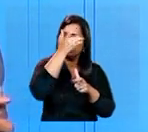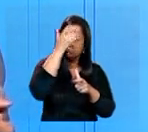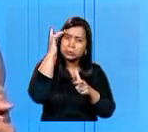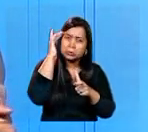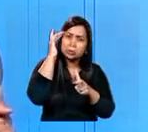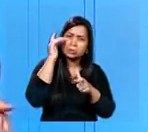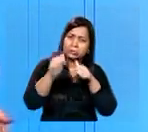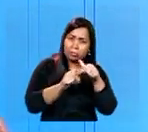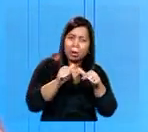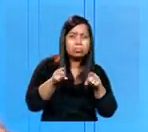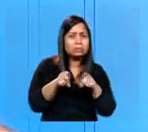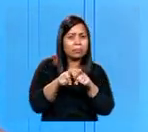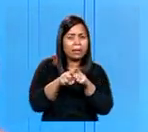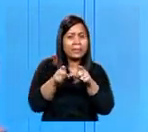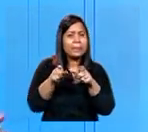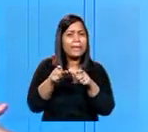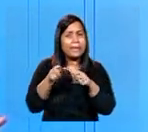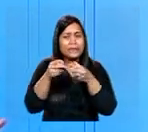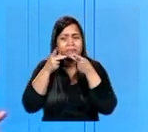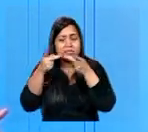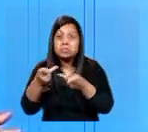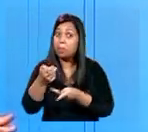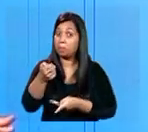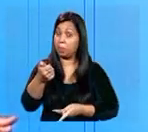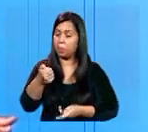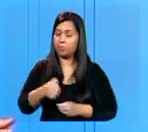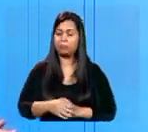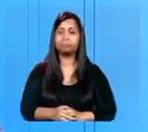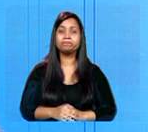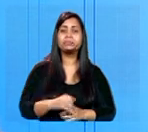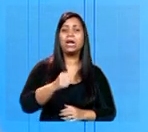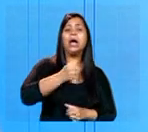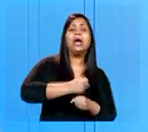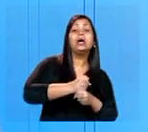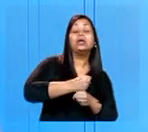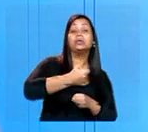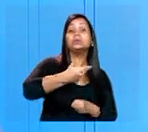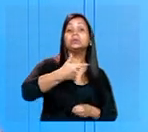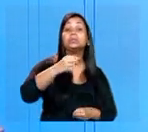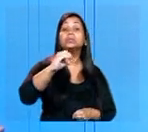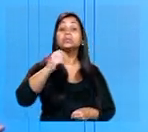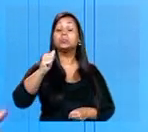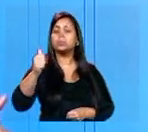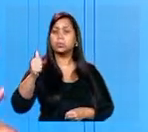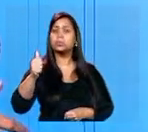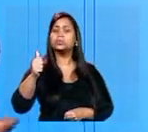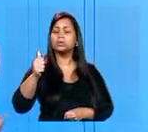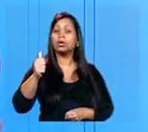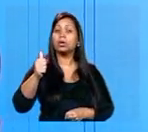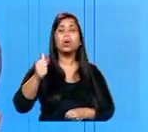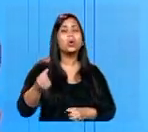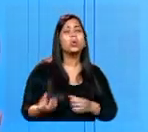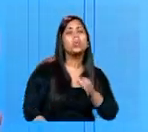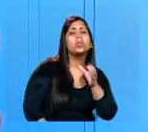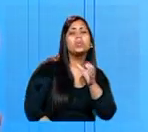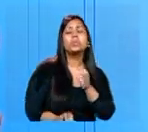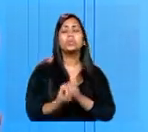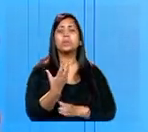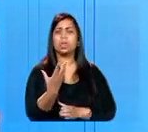visitas. A partir de 2011, por iniciativa federal, foi